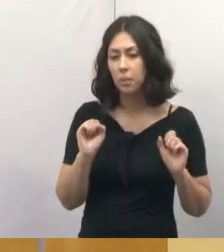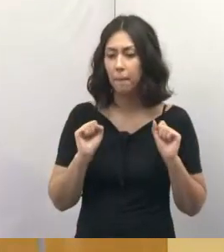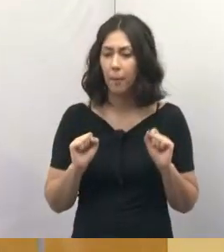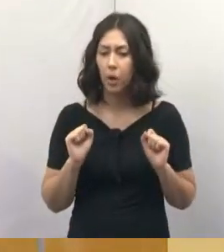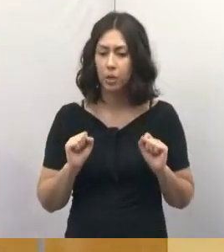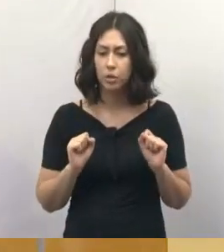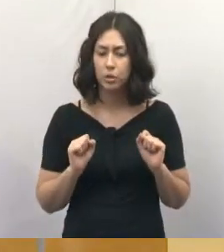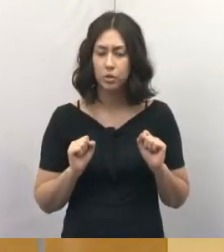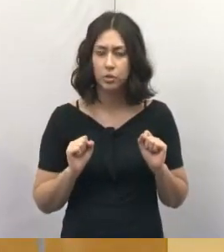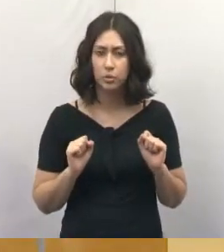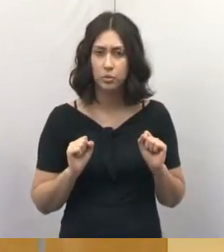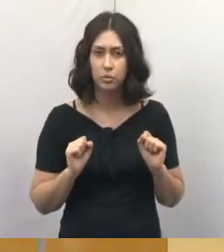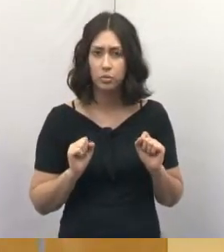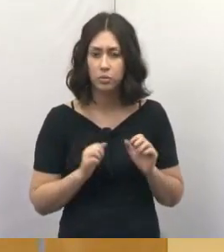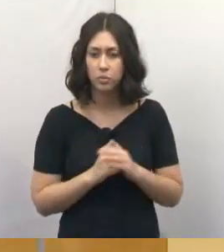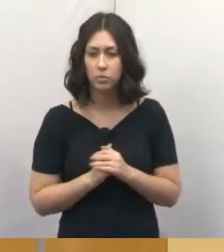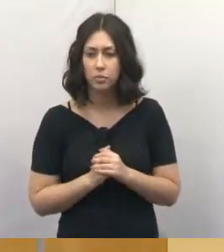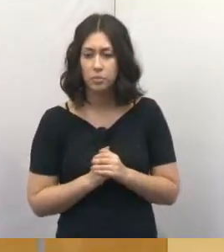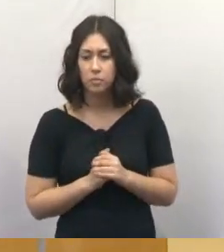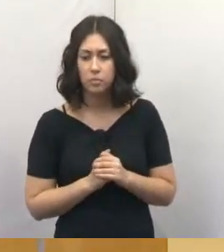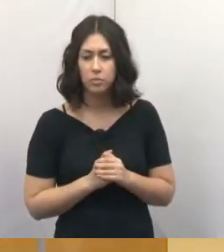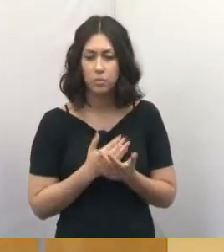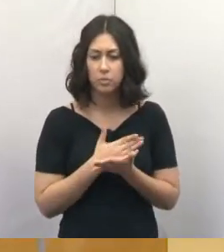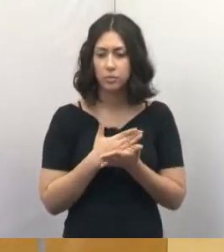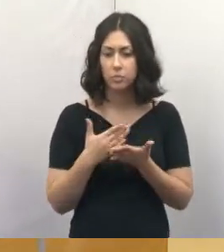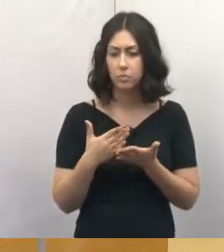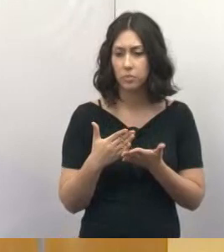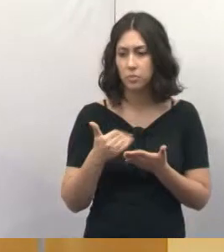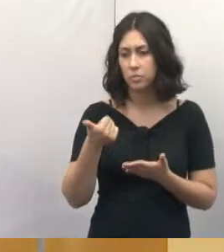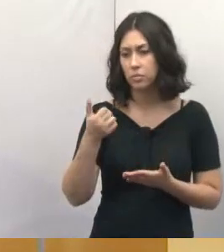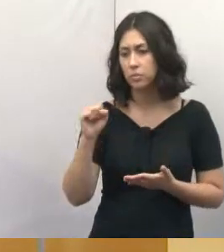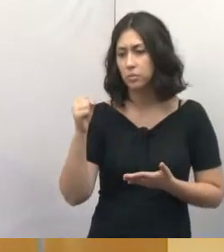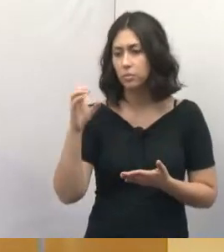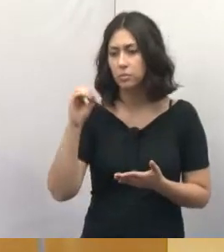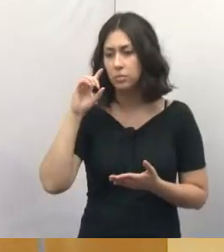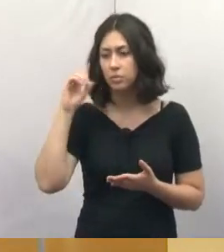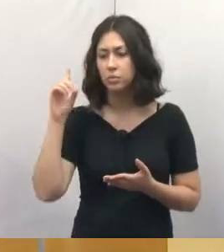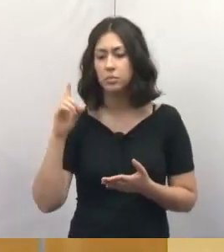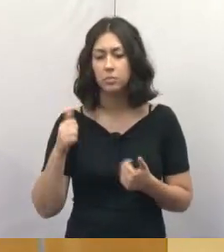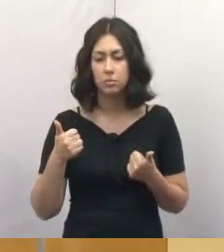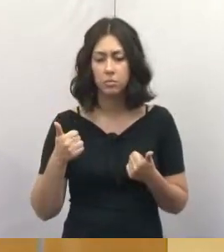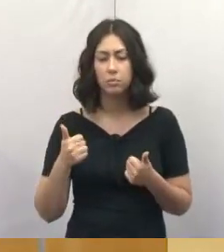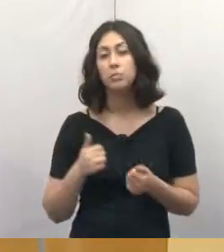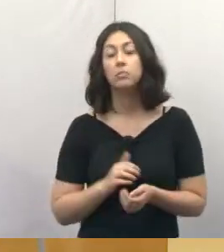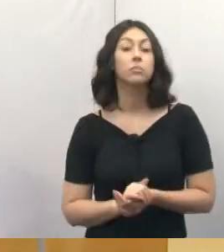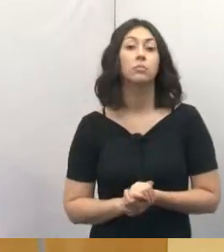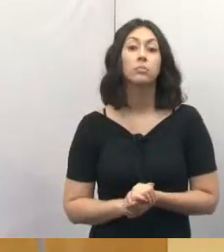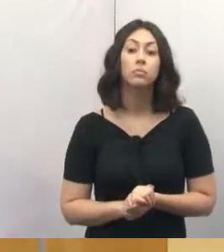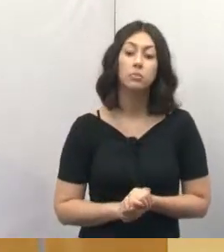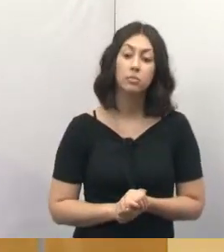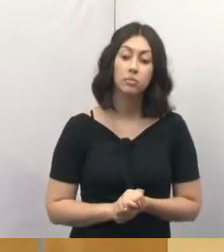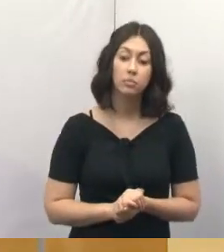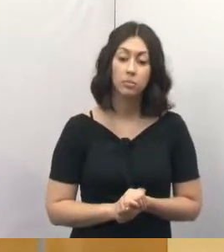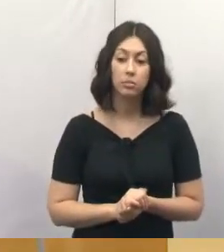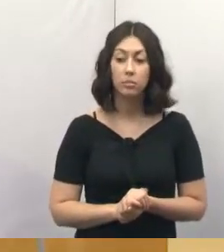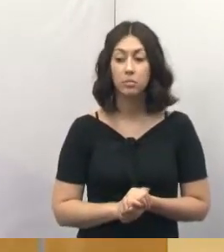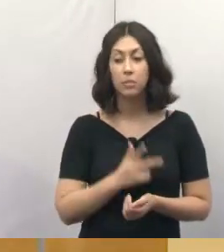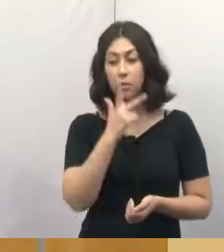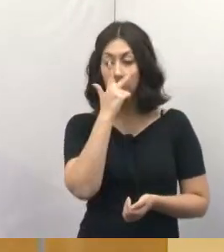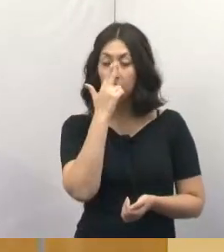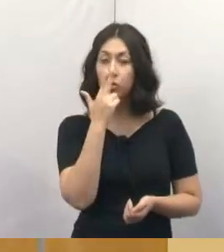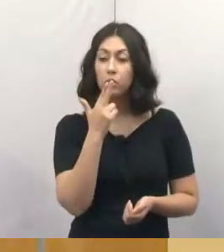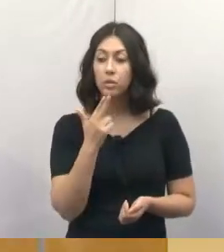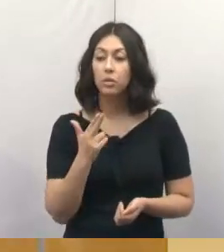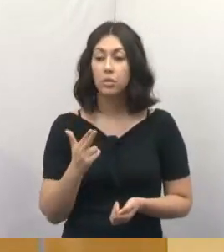Rodrigo. Entrará em vigor em 180 dias, né? Estava 120, foi para 180 dias. Acho que